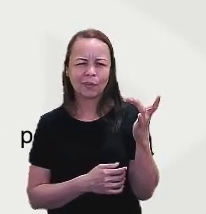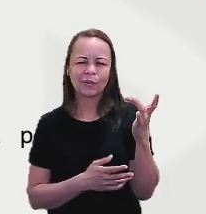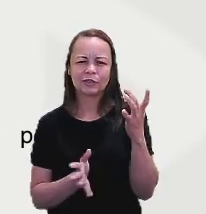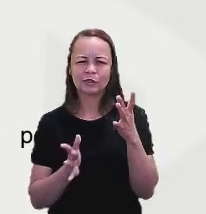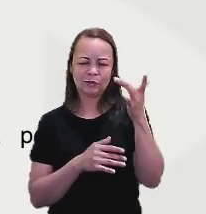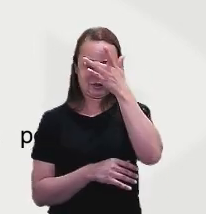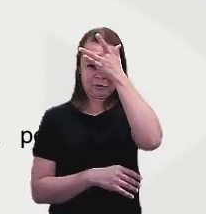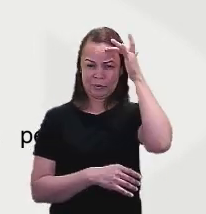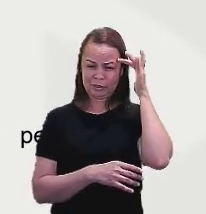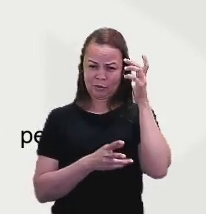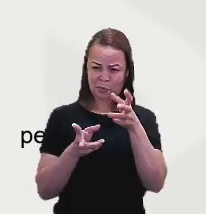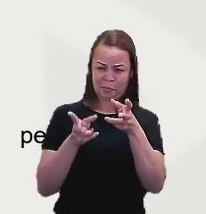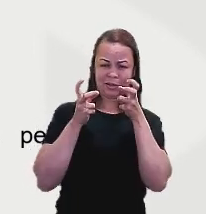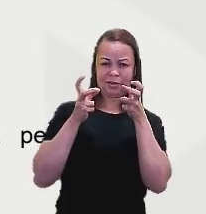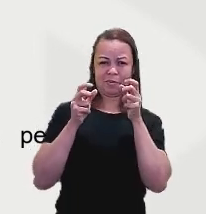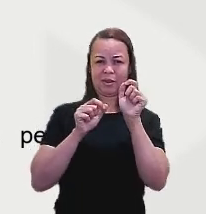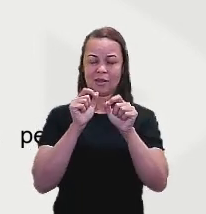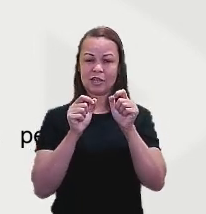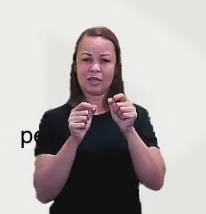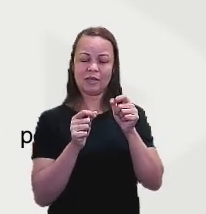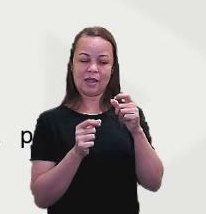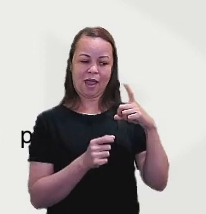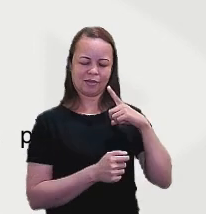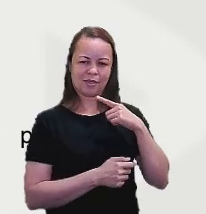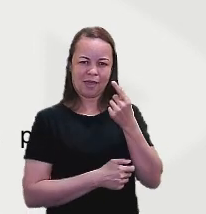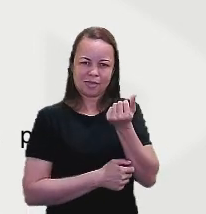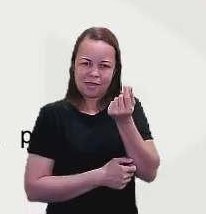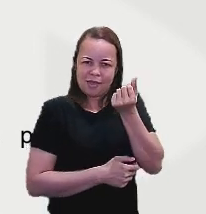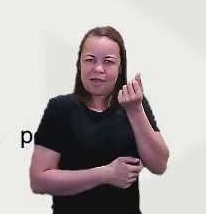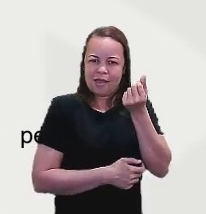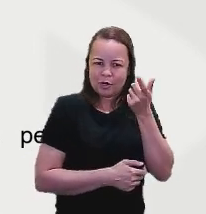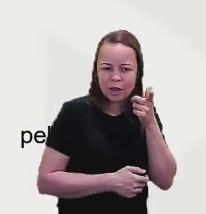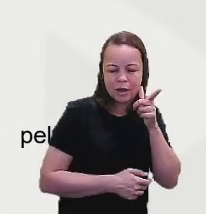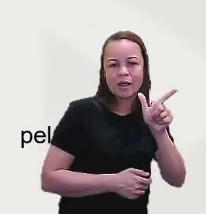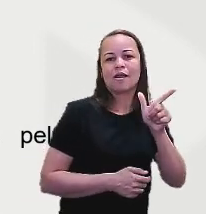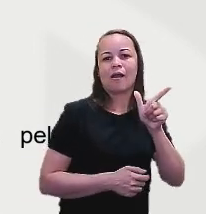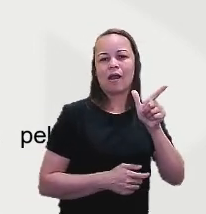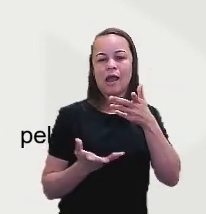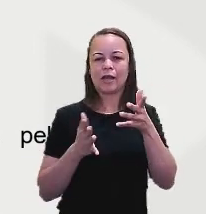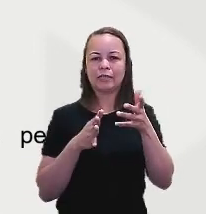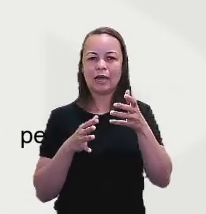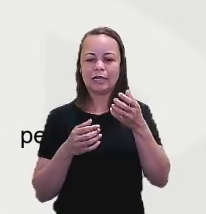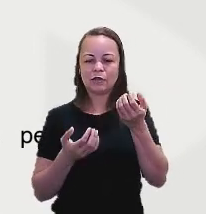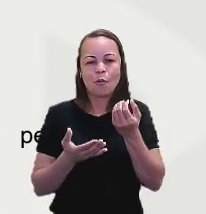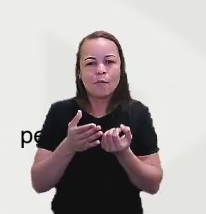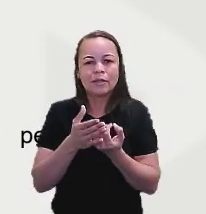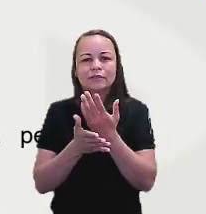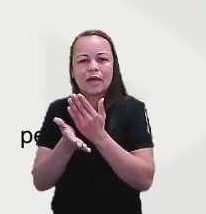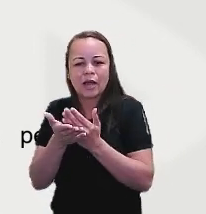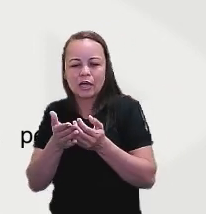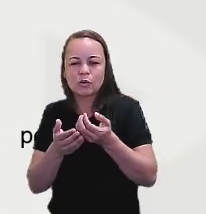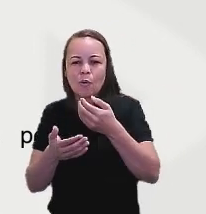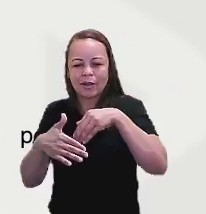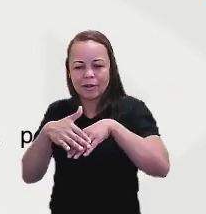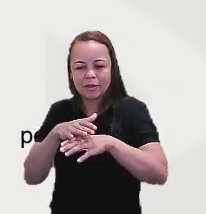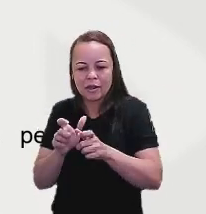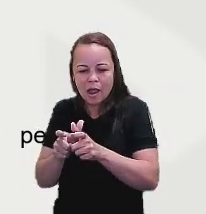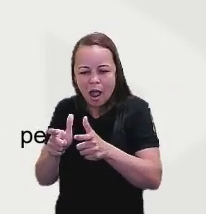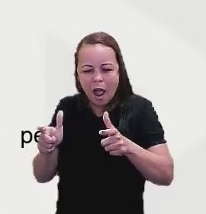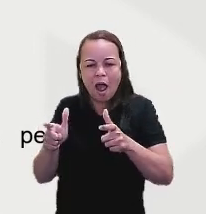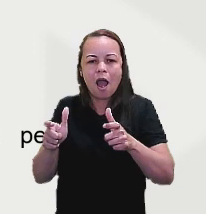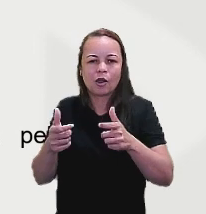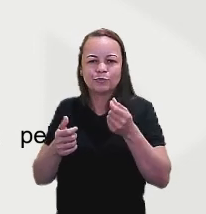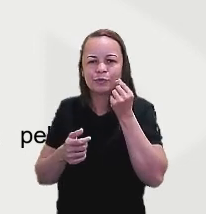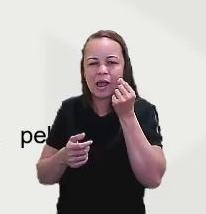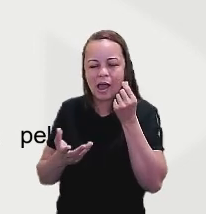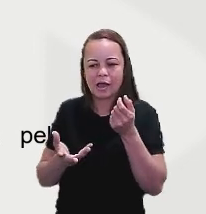começaram a perceber que iam ganhar dinheiro a partir dos ratos, começaram a fazer o quê? Criadores de ratos. Vou fazer os criadores de